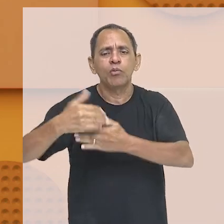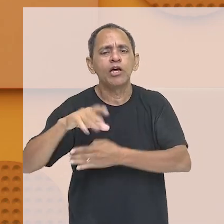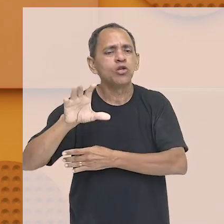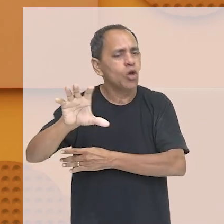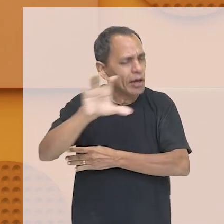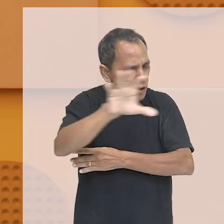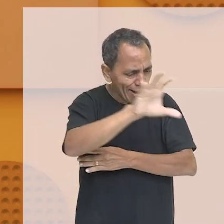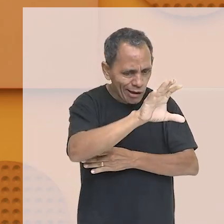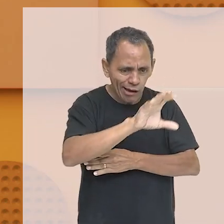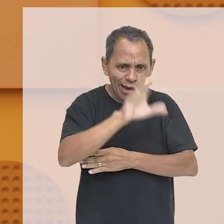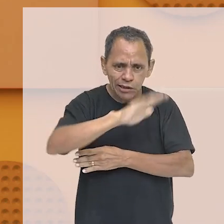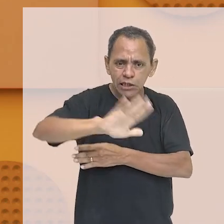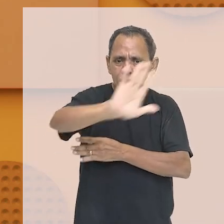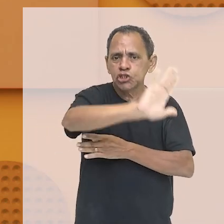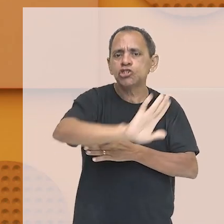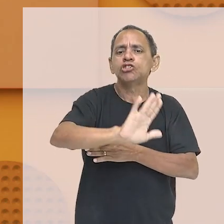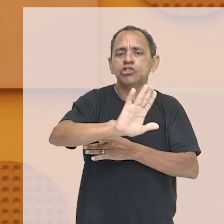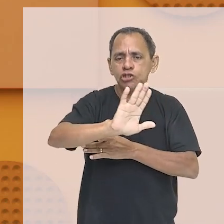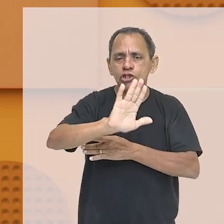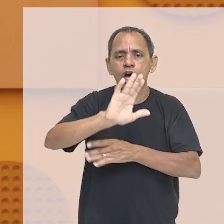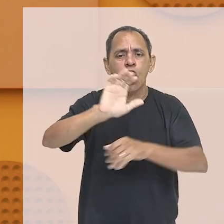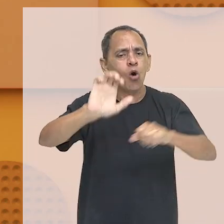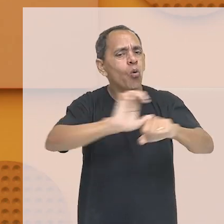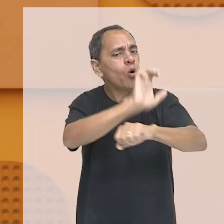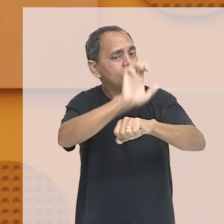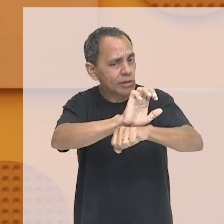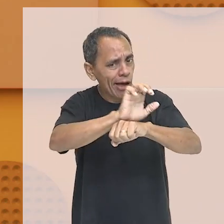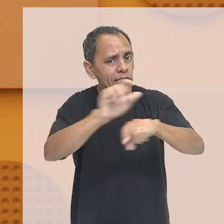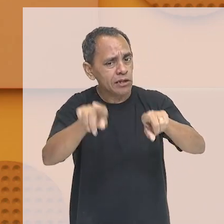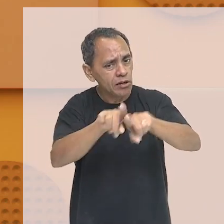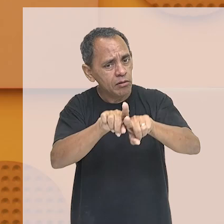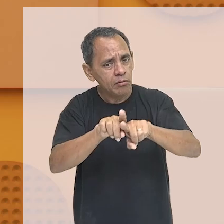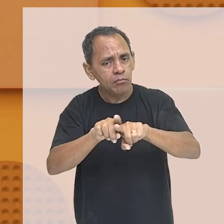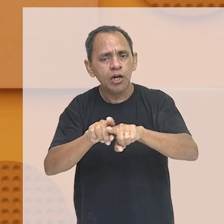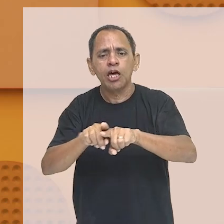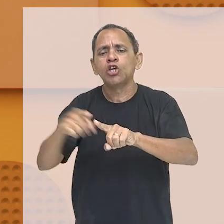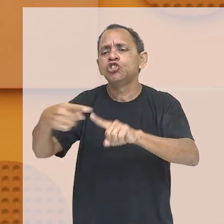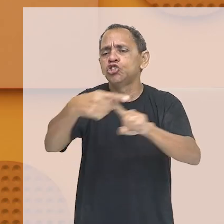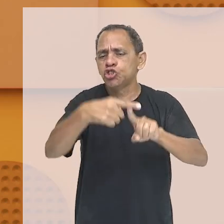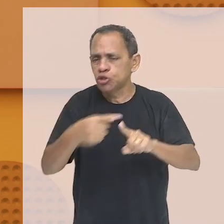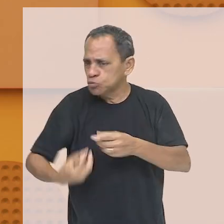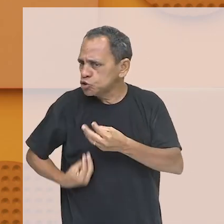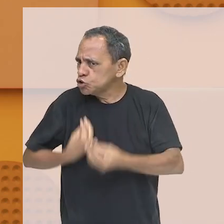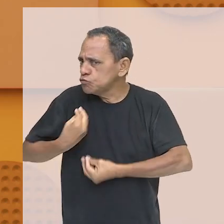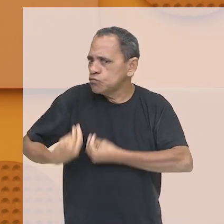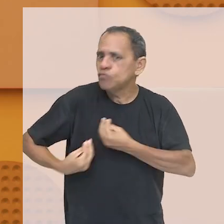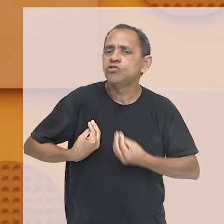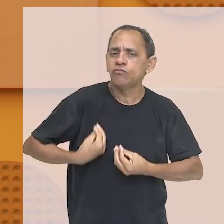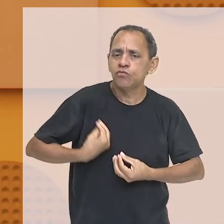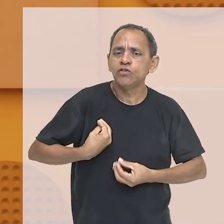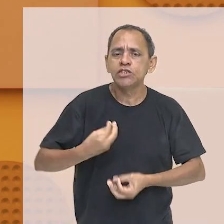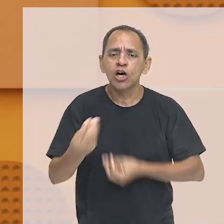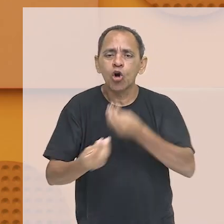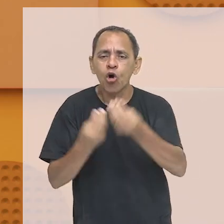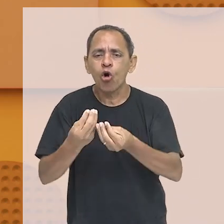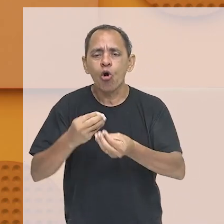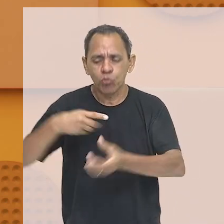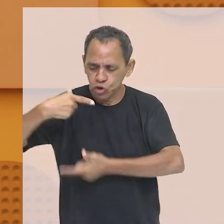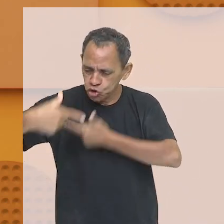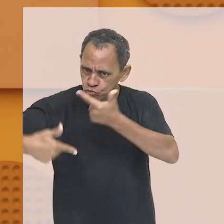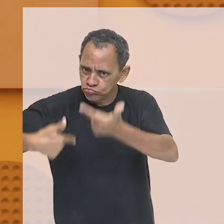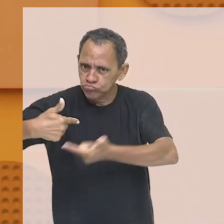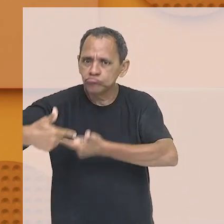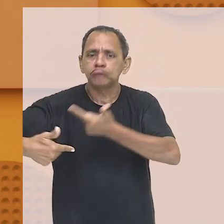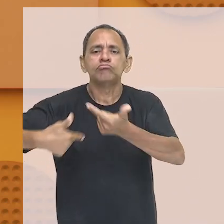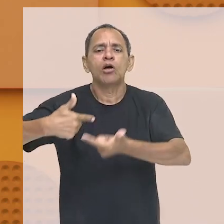cada estado, né, acaba tendo ali o seu modo de vida, que isso acaba influenciando como que as pessoas elas trabalham, né,